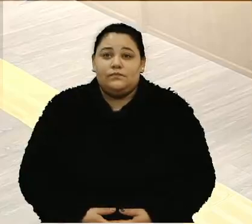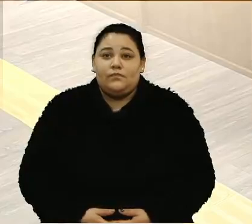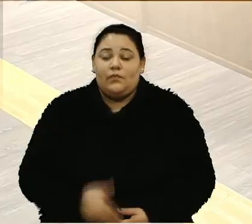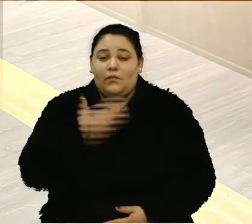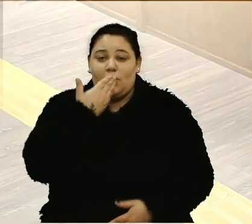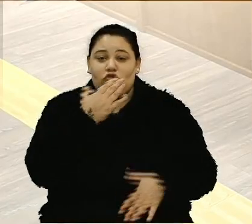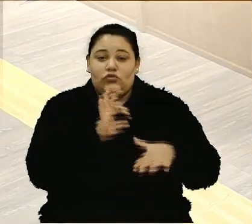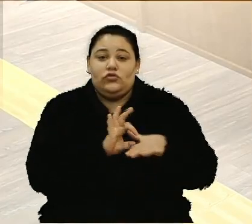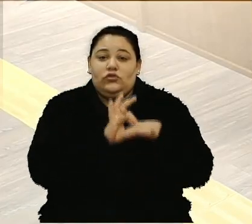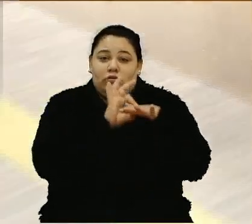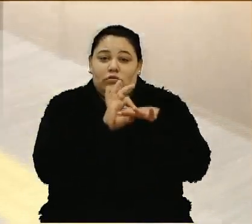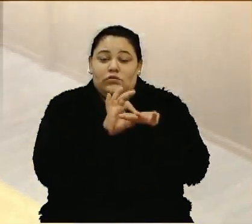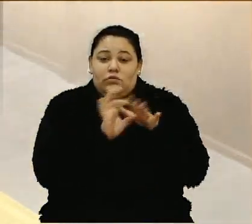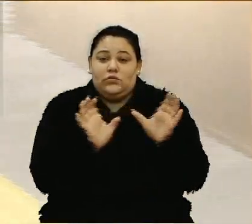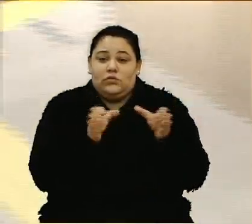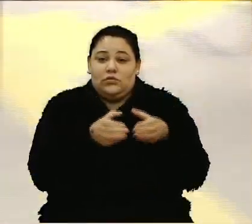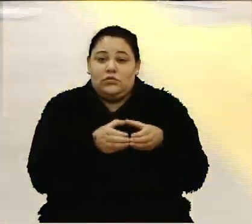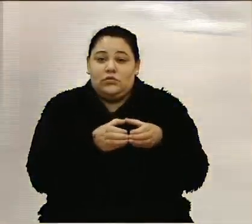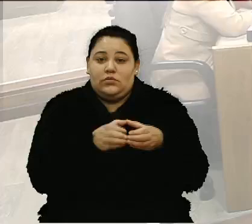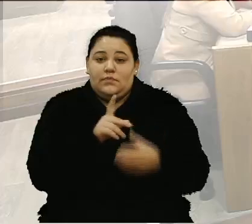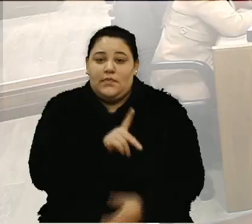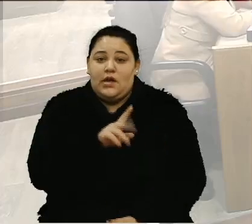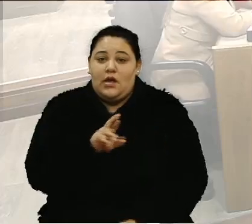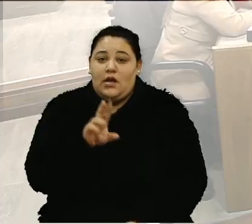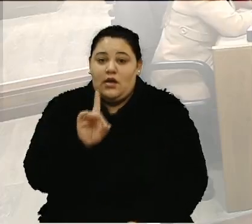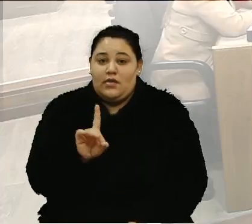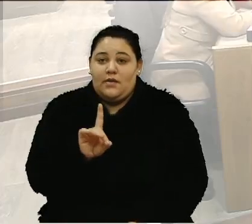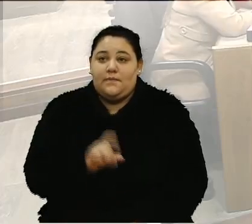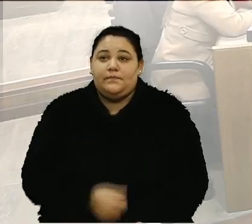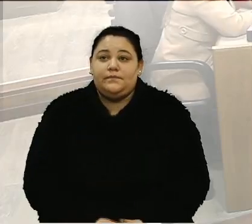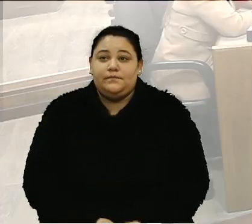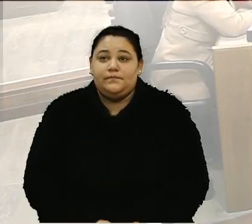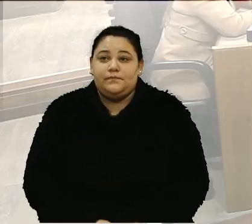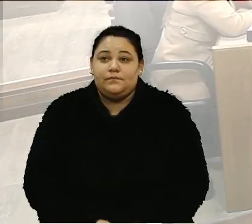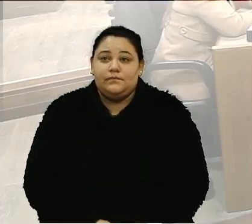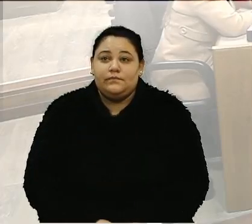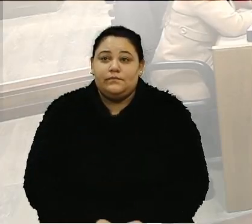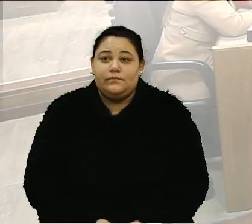Posição de líder, bancada do PRD.